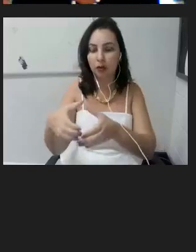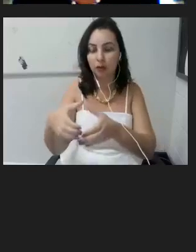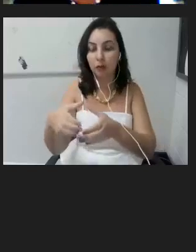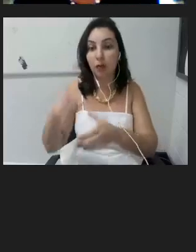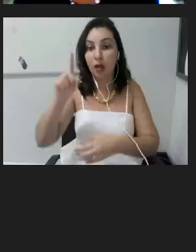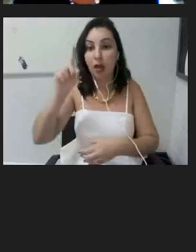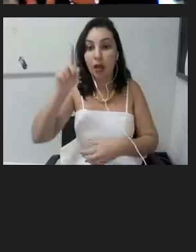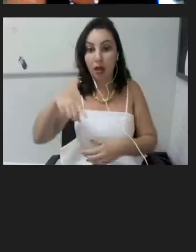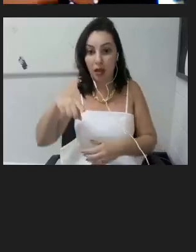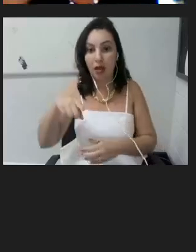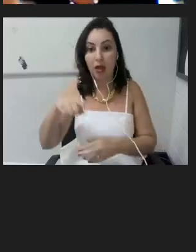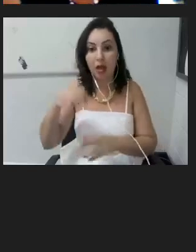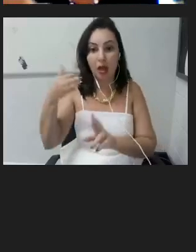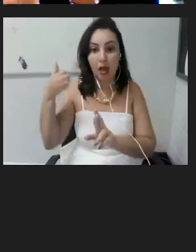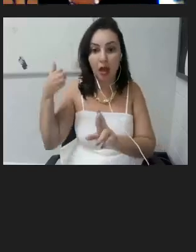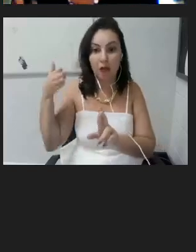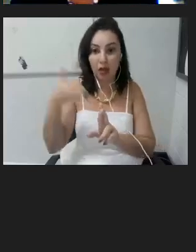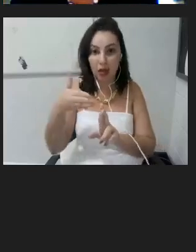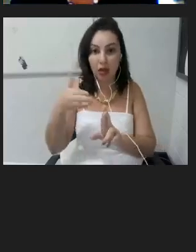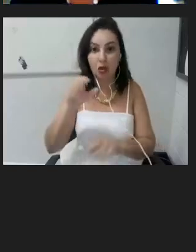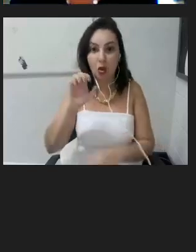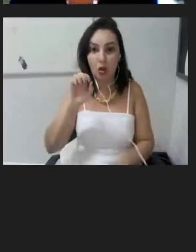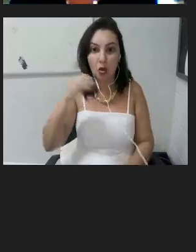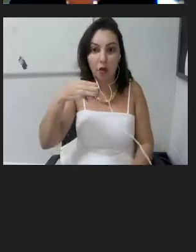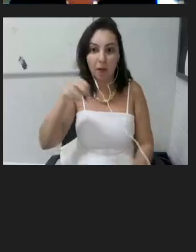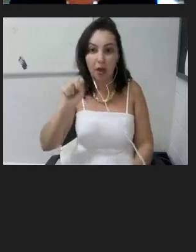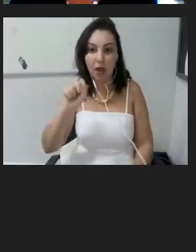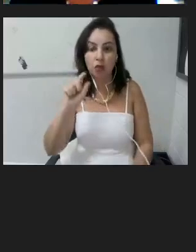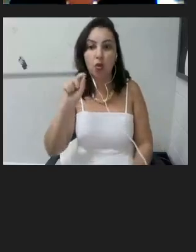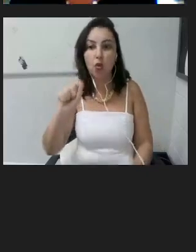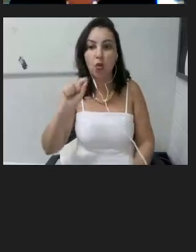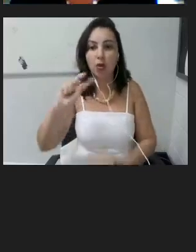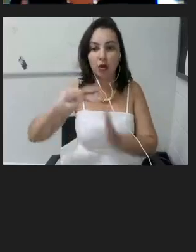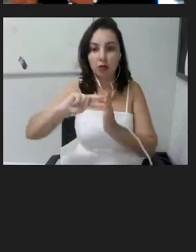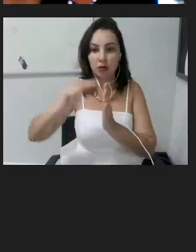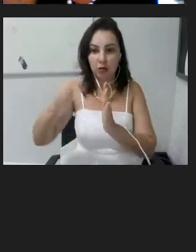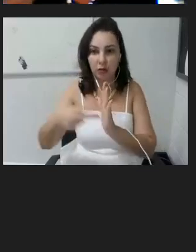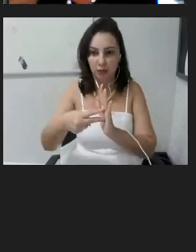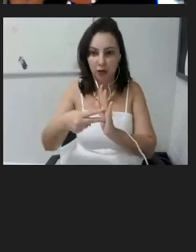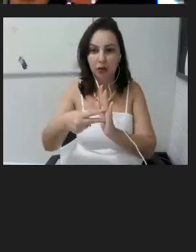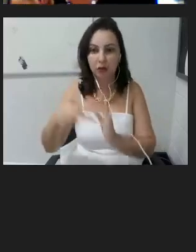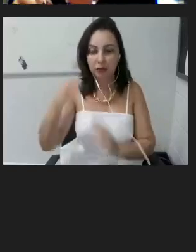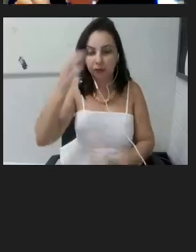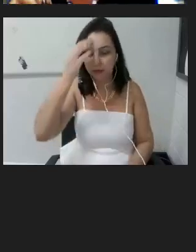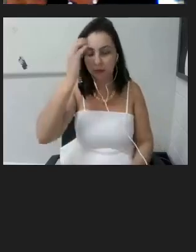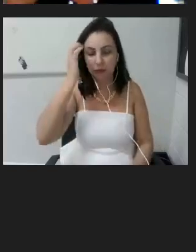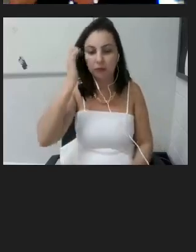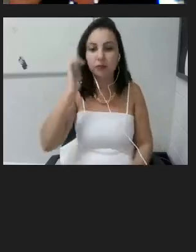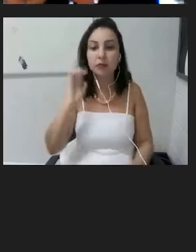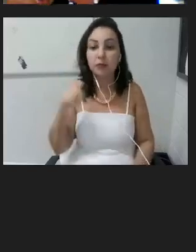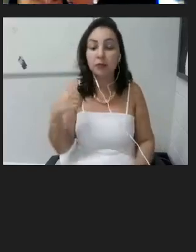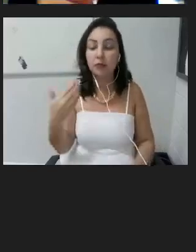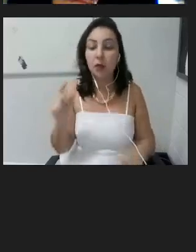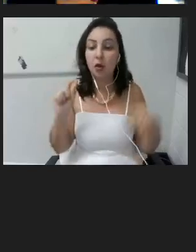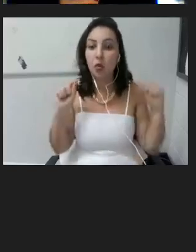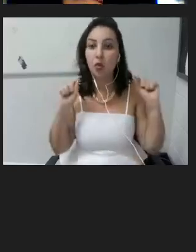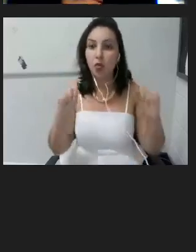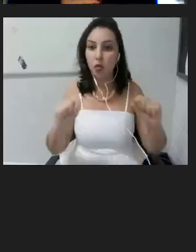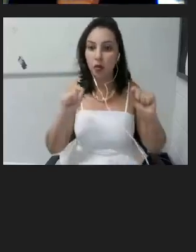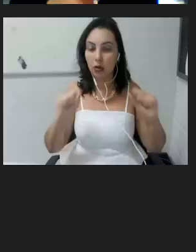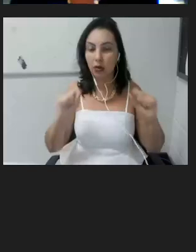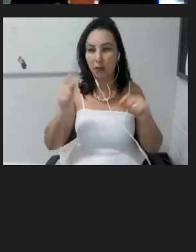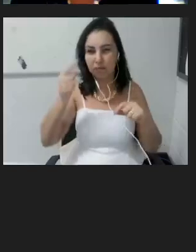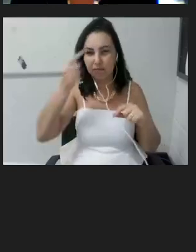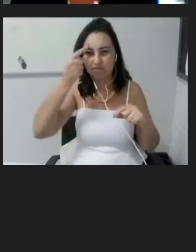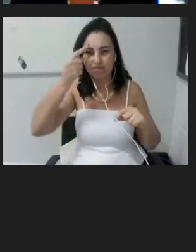é a referência do órgão maior de saúde que a gente tem. E aqui tem uma ideia que é